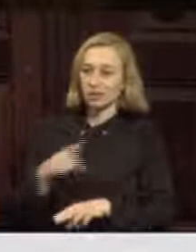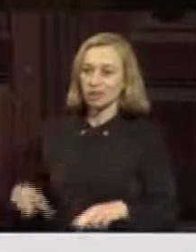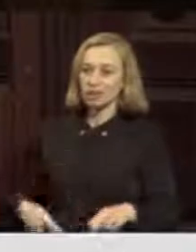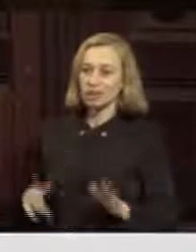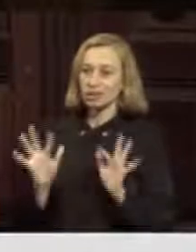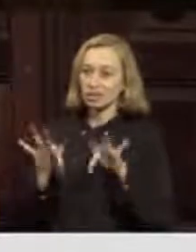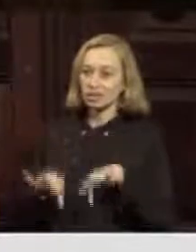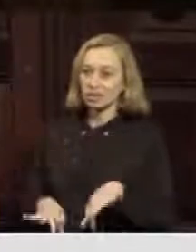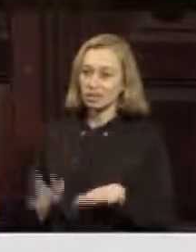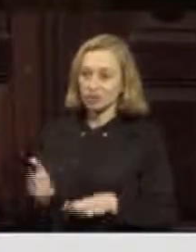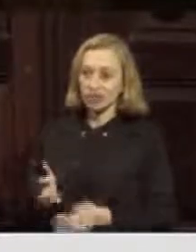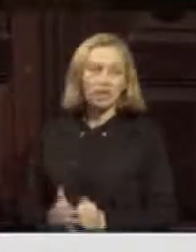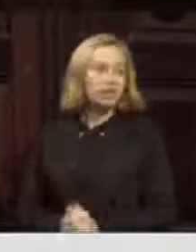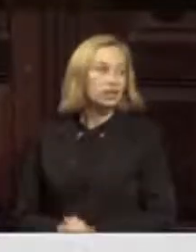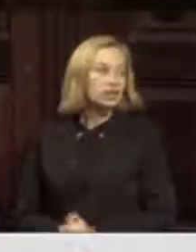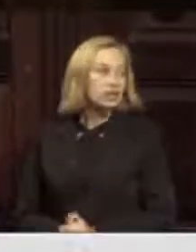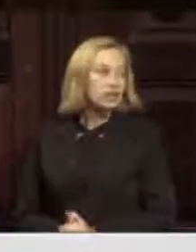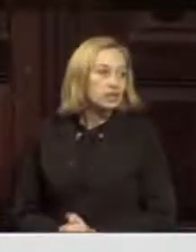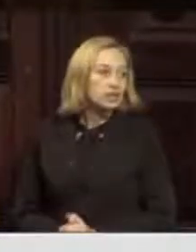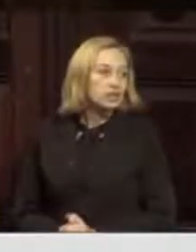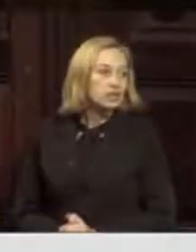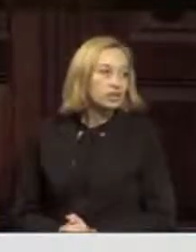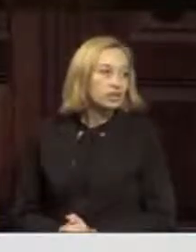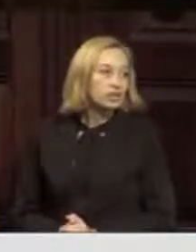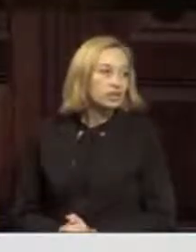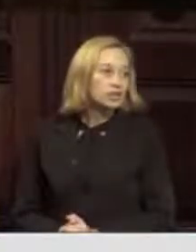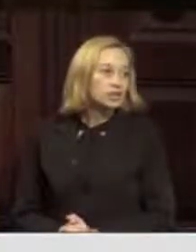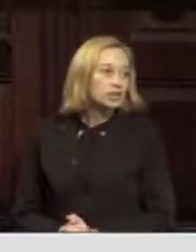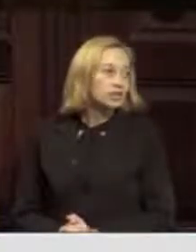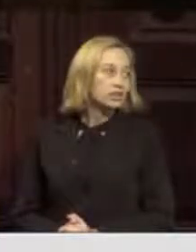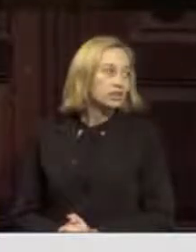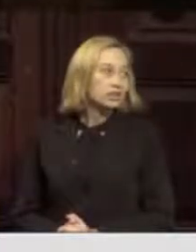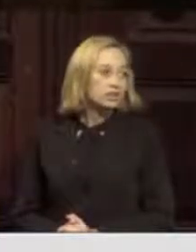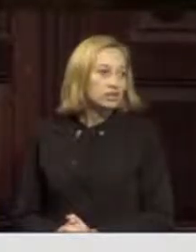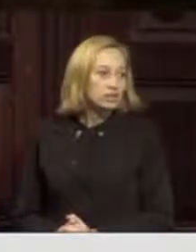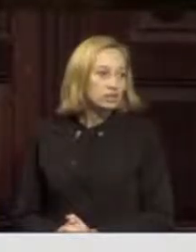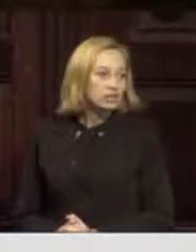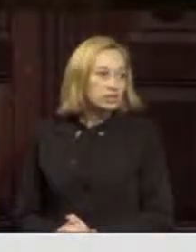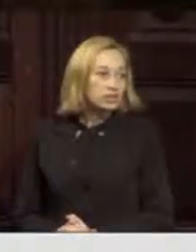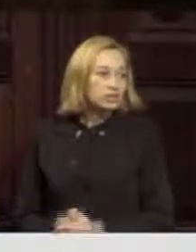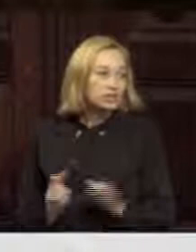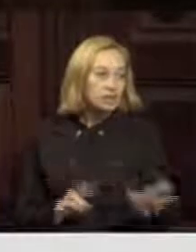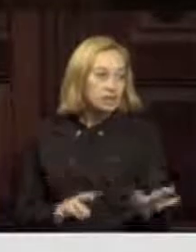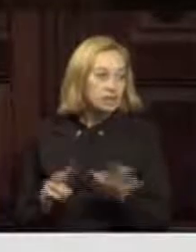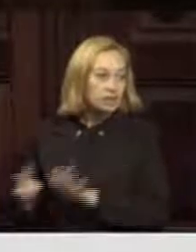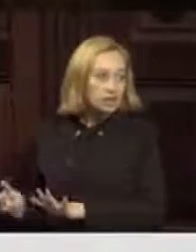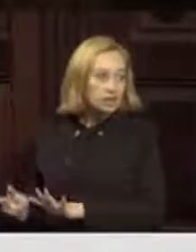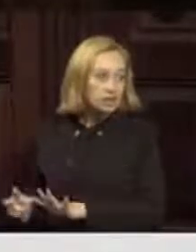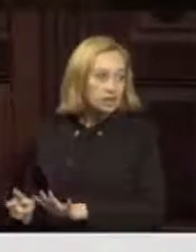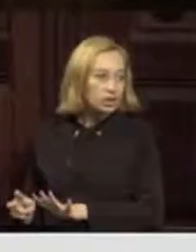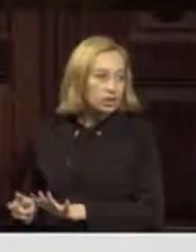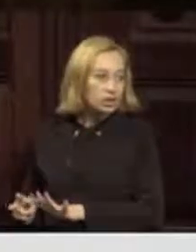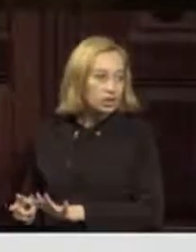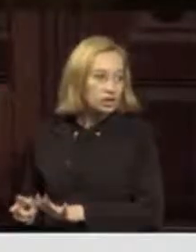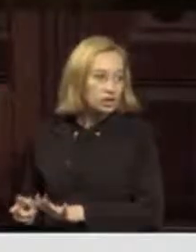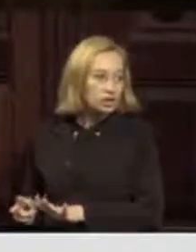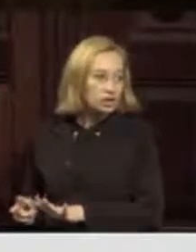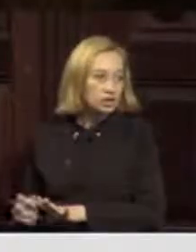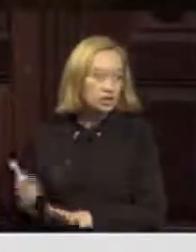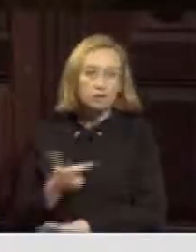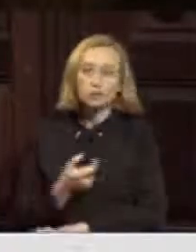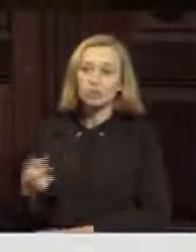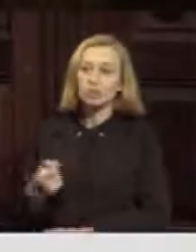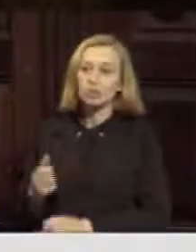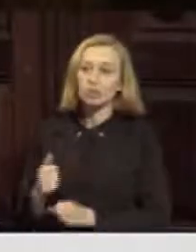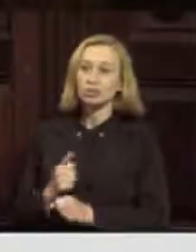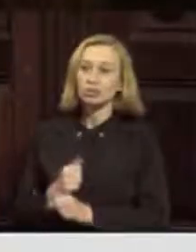final, mas não é em qualquer semana. É na semana que antecede os 200